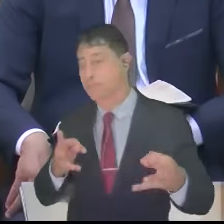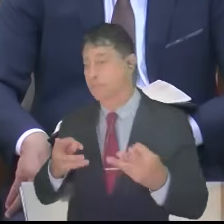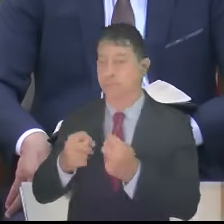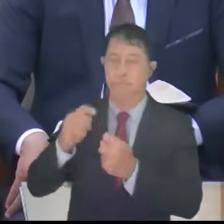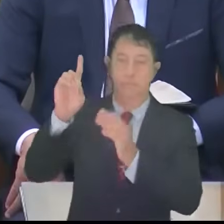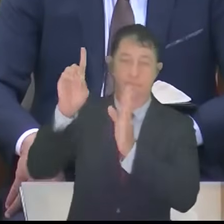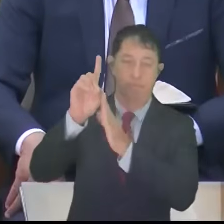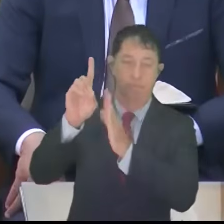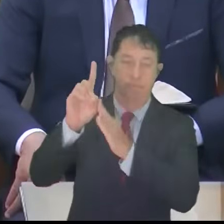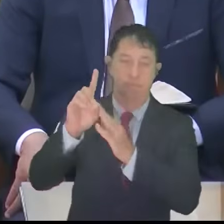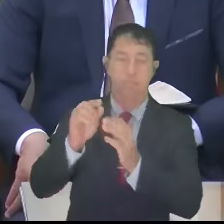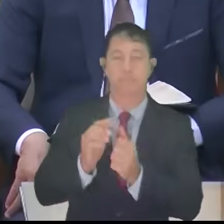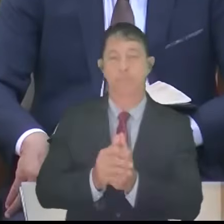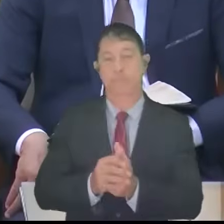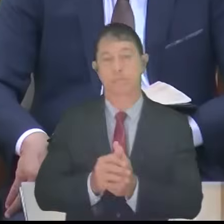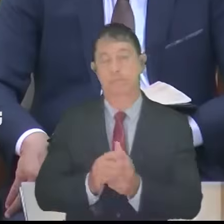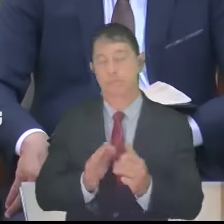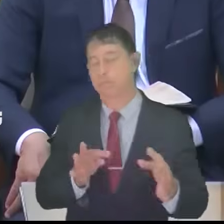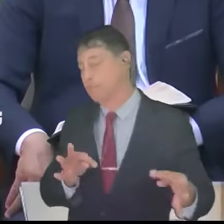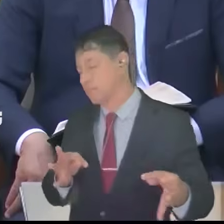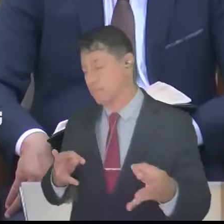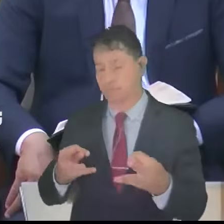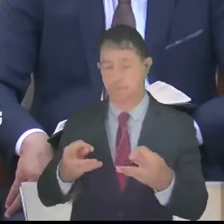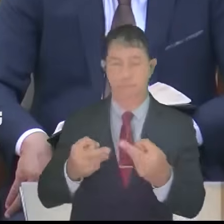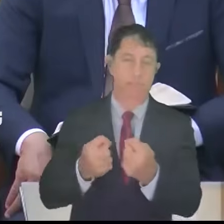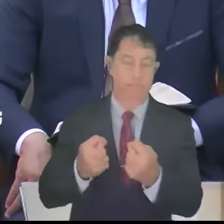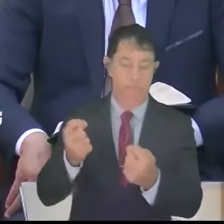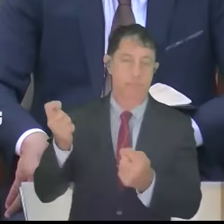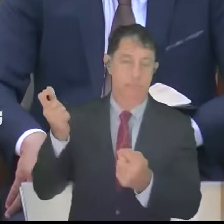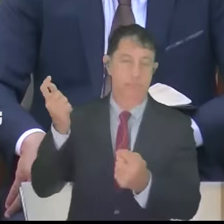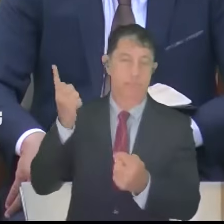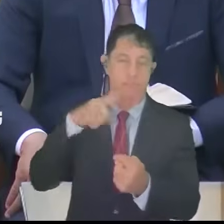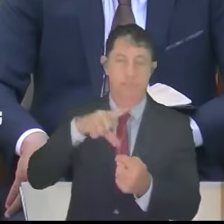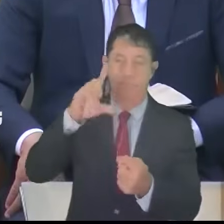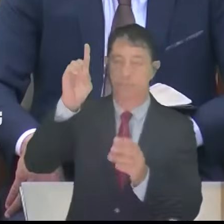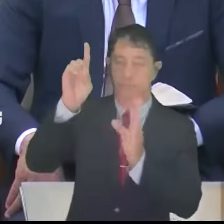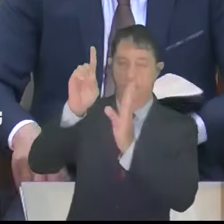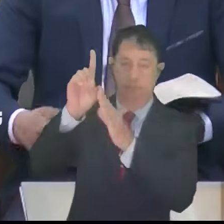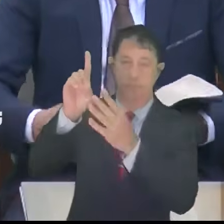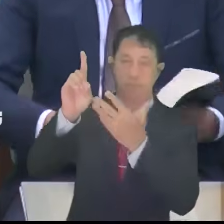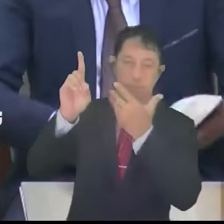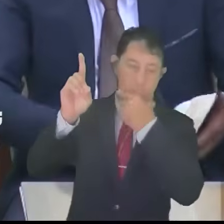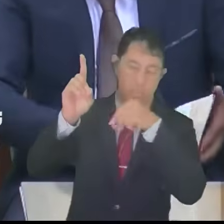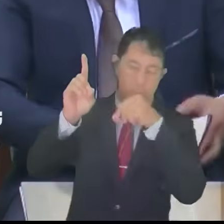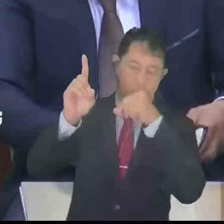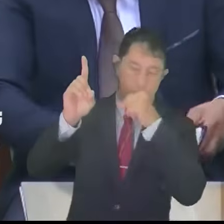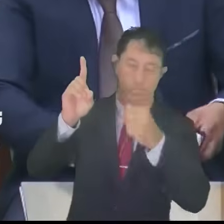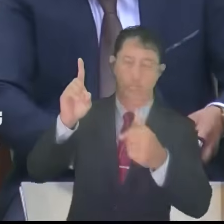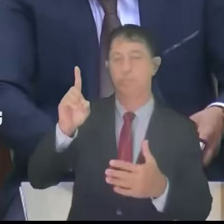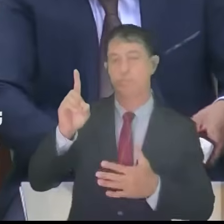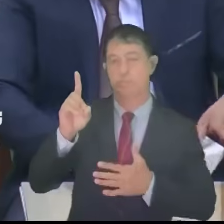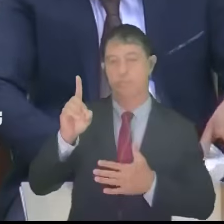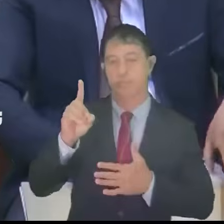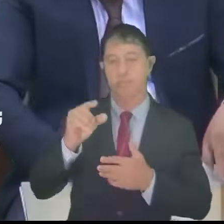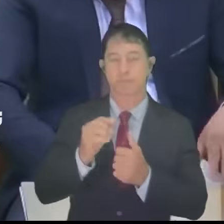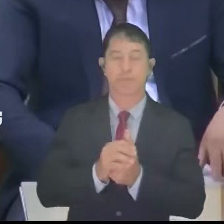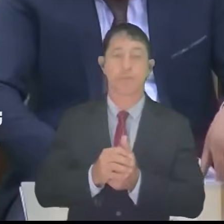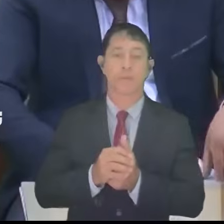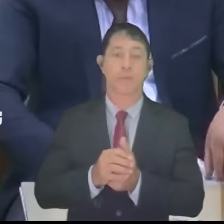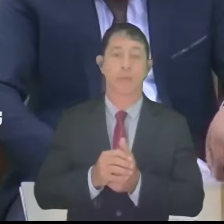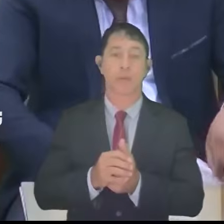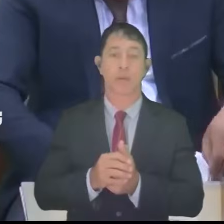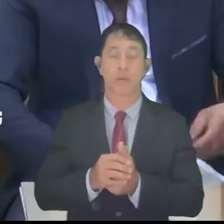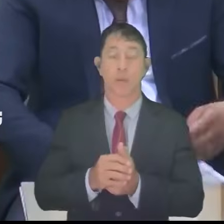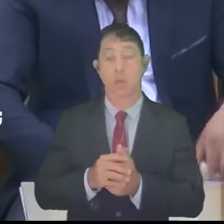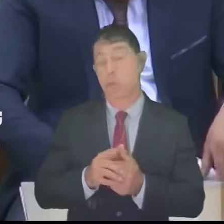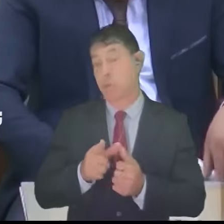Aleluia. Todas as coisas me foram entregues por meu Pai. Aleluia. Não adianta você buscar em